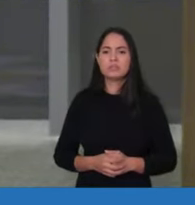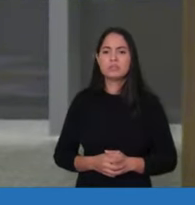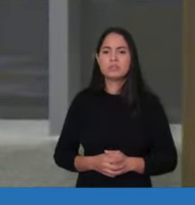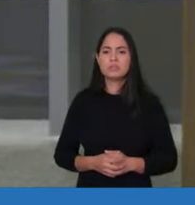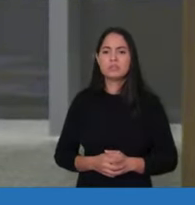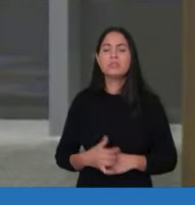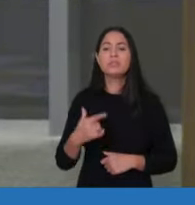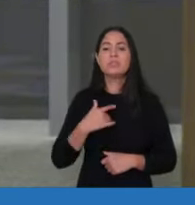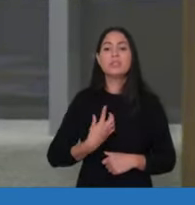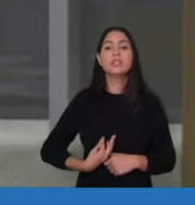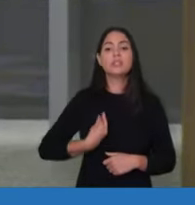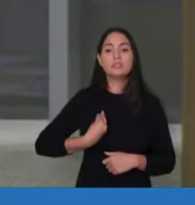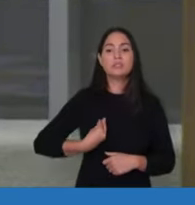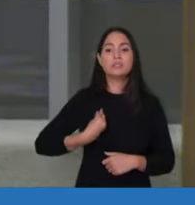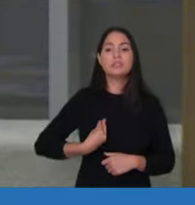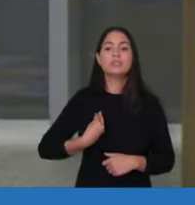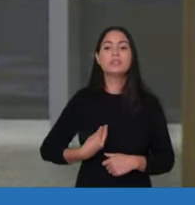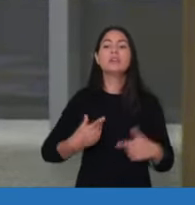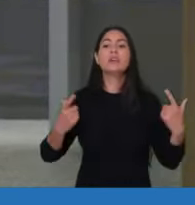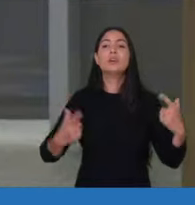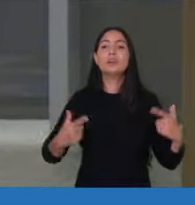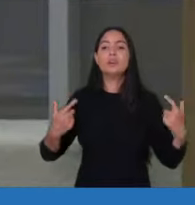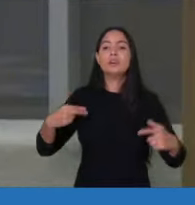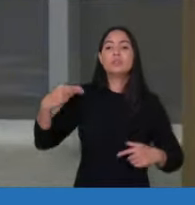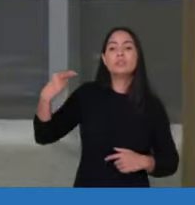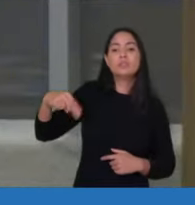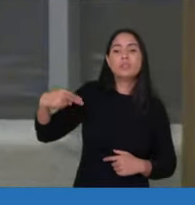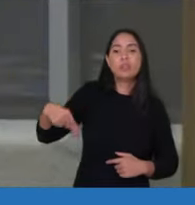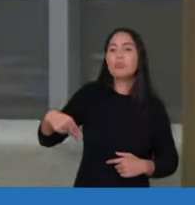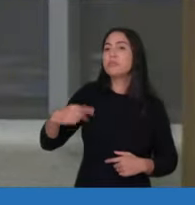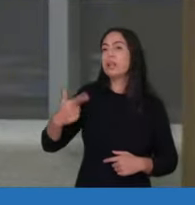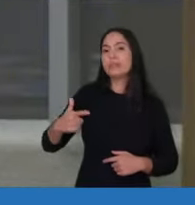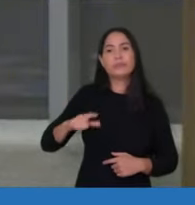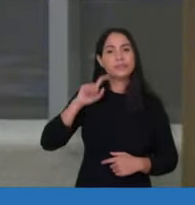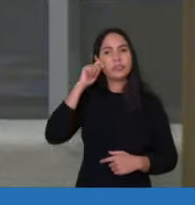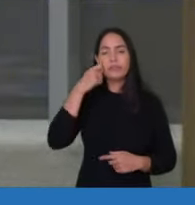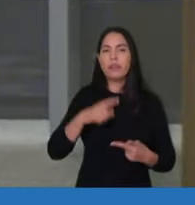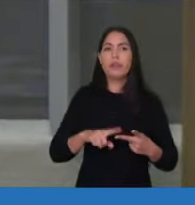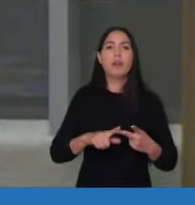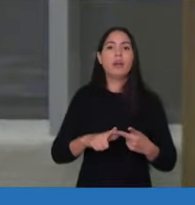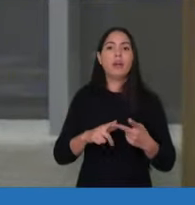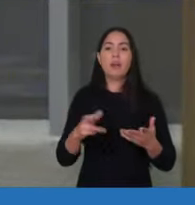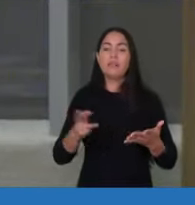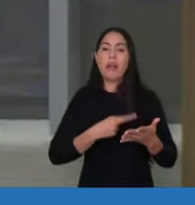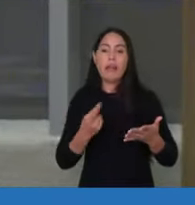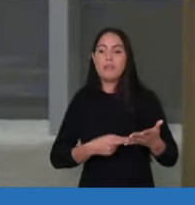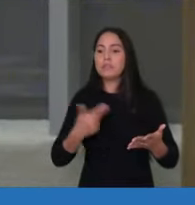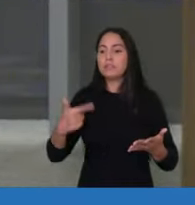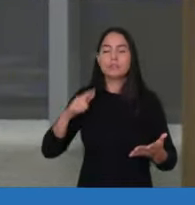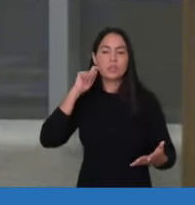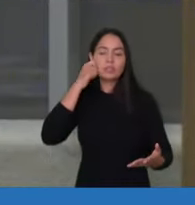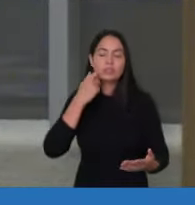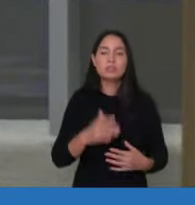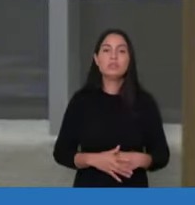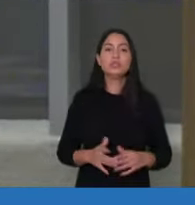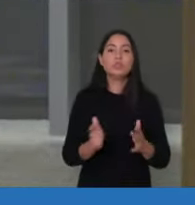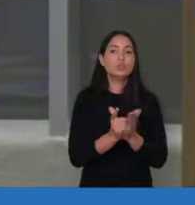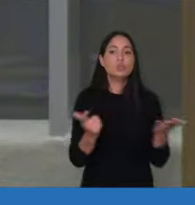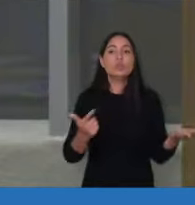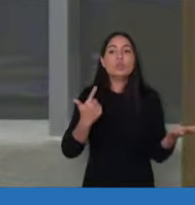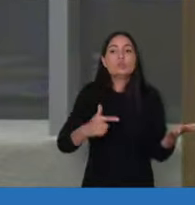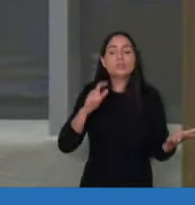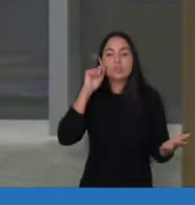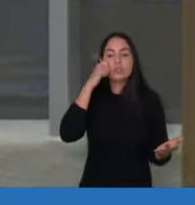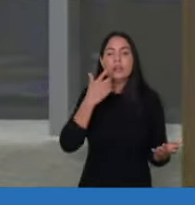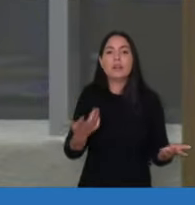Cresci sem me ver representada na novela, sem me ver representada na revista, sem me ver representada no jornal, sem me ver representada na